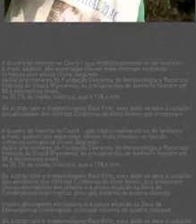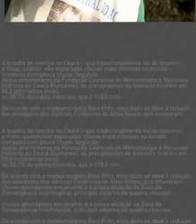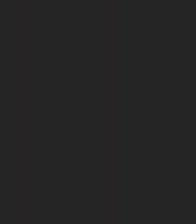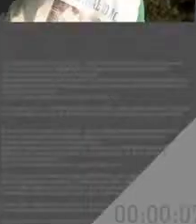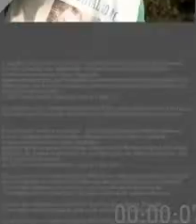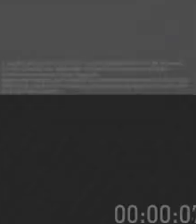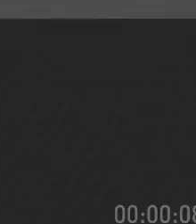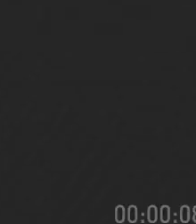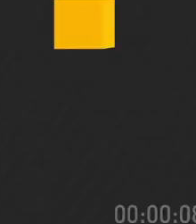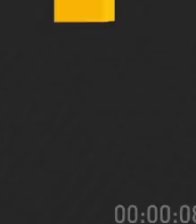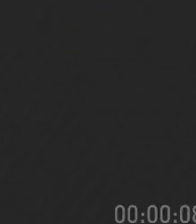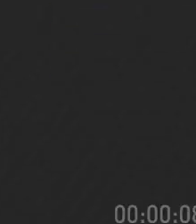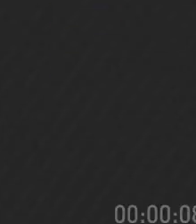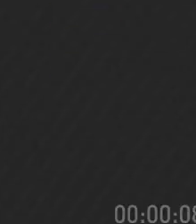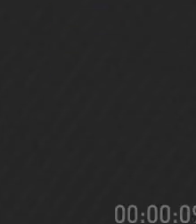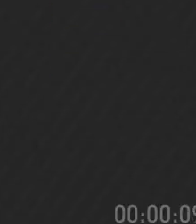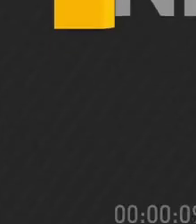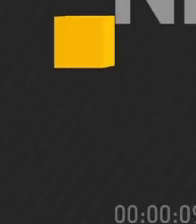ae